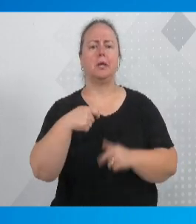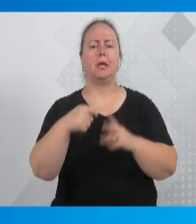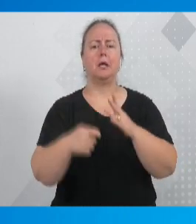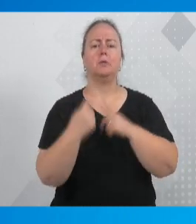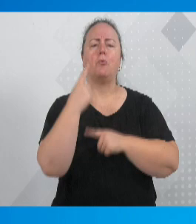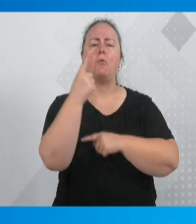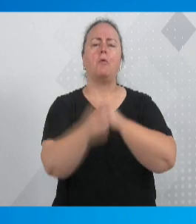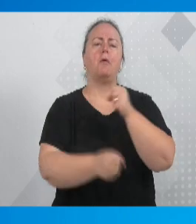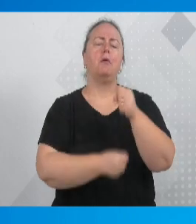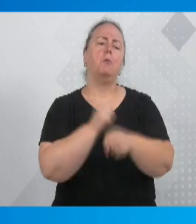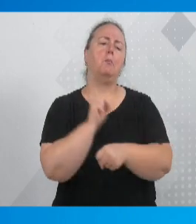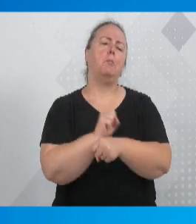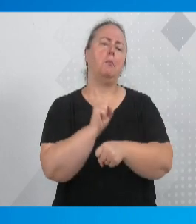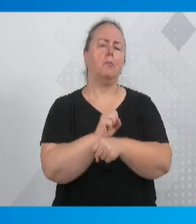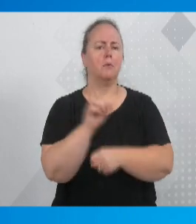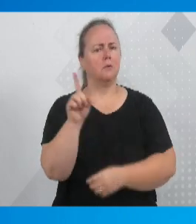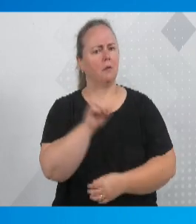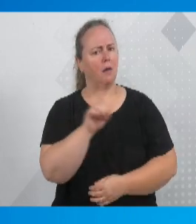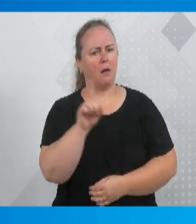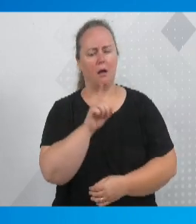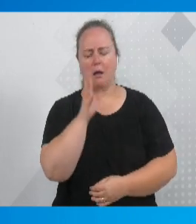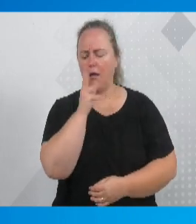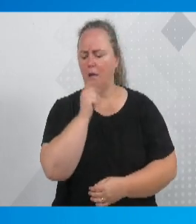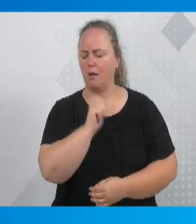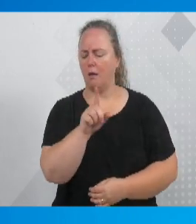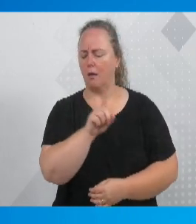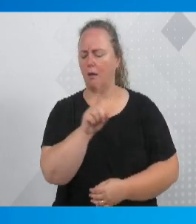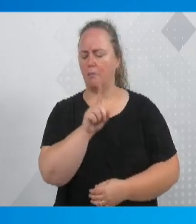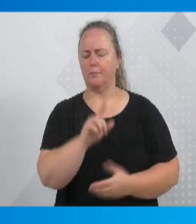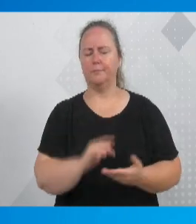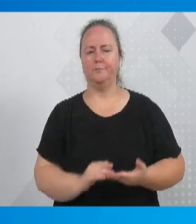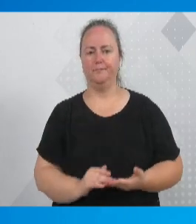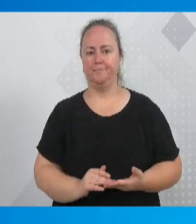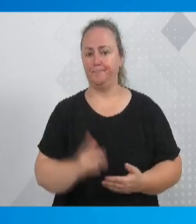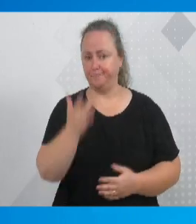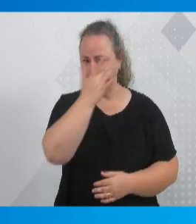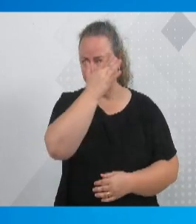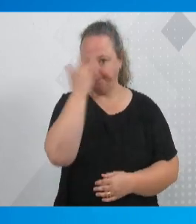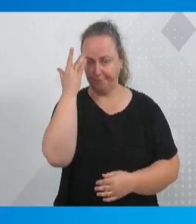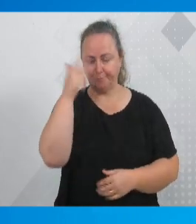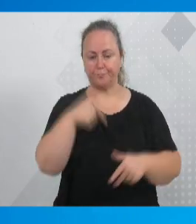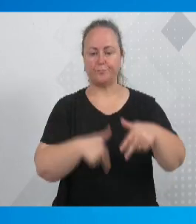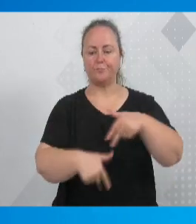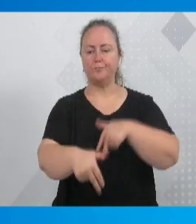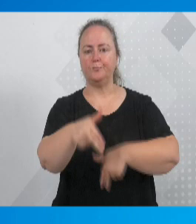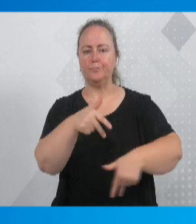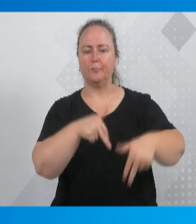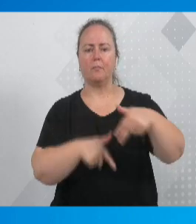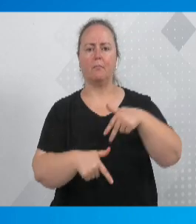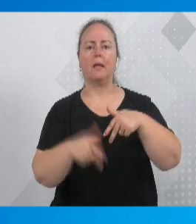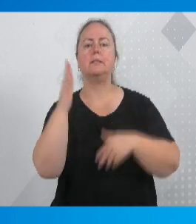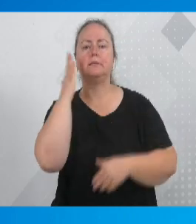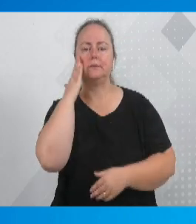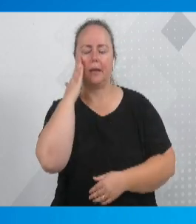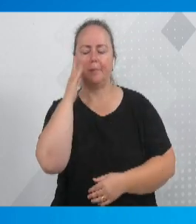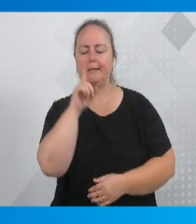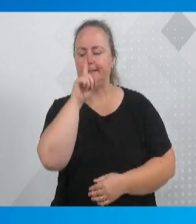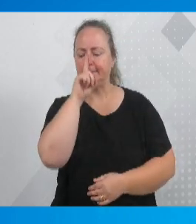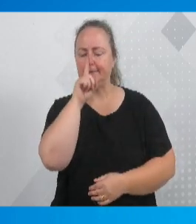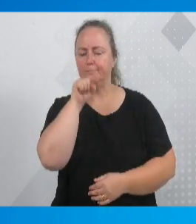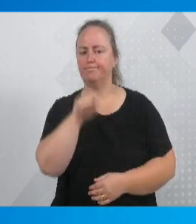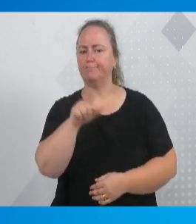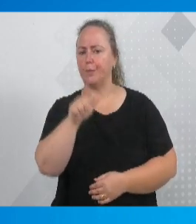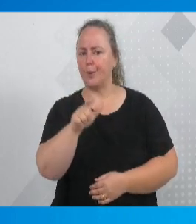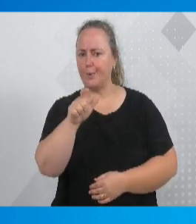com certeza as pessoas que circulam nesse local na Rua Bahia próximo a 3147 elas sabem o risco que elas correm naquela localidade